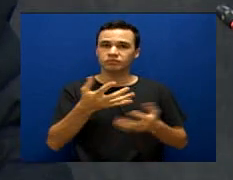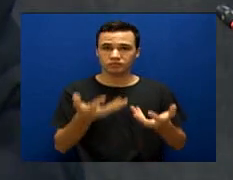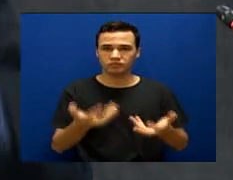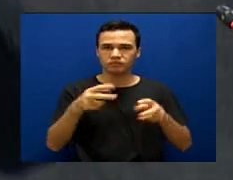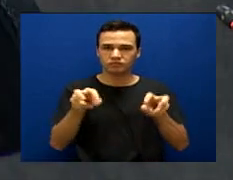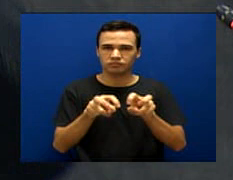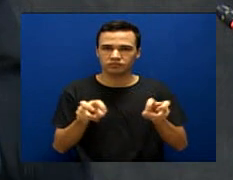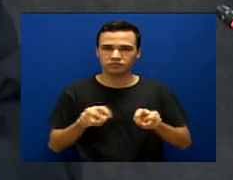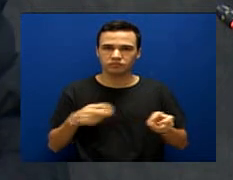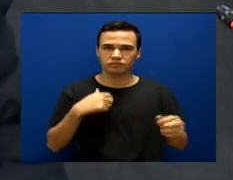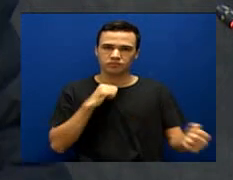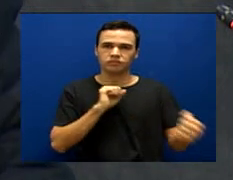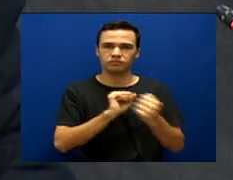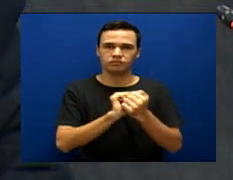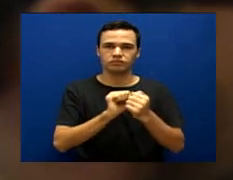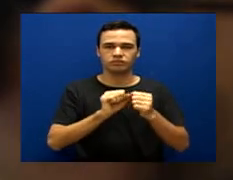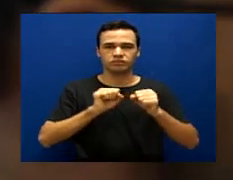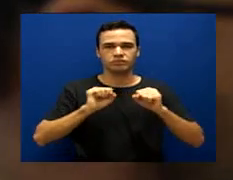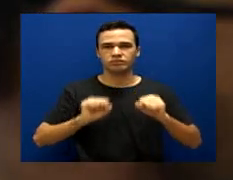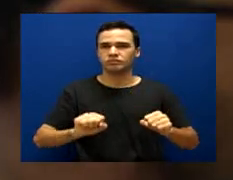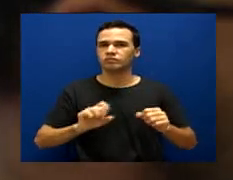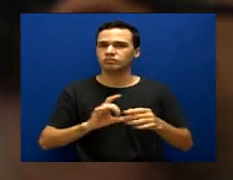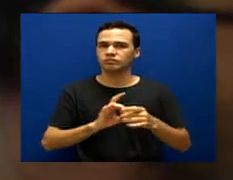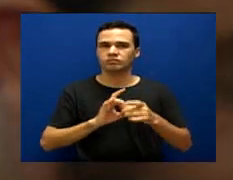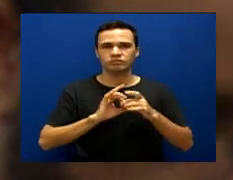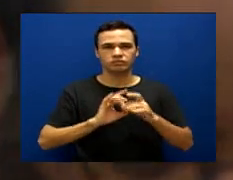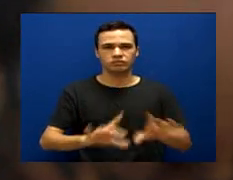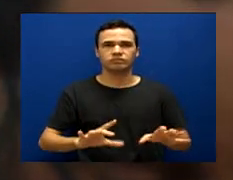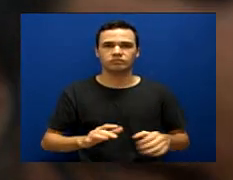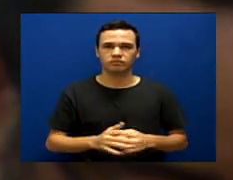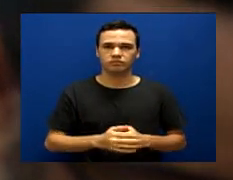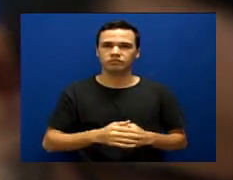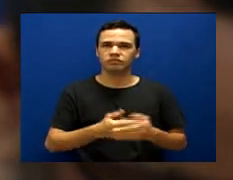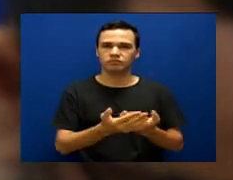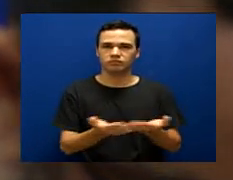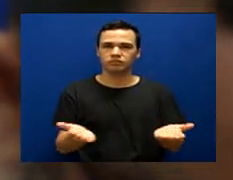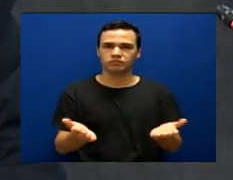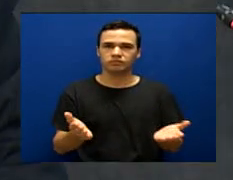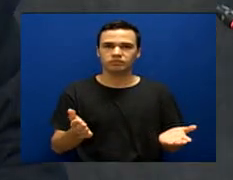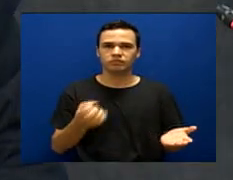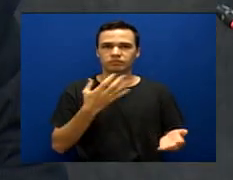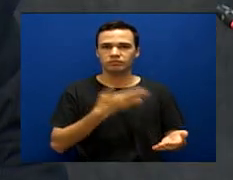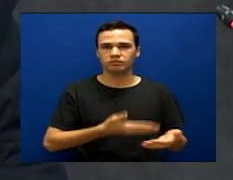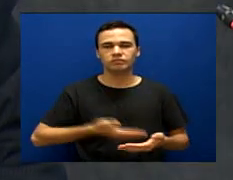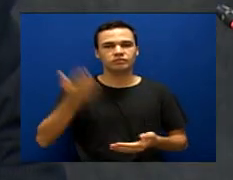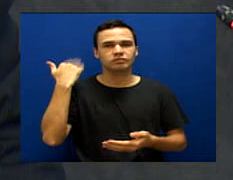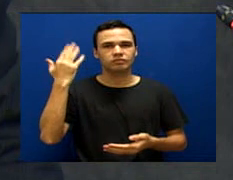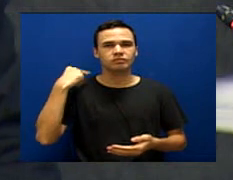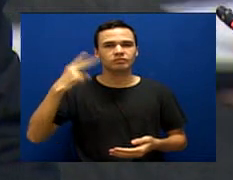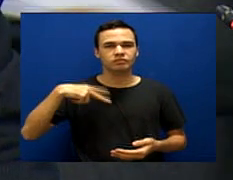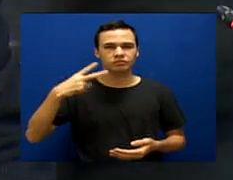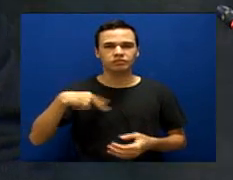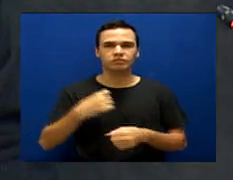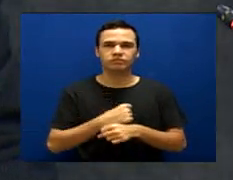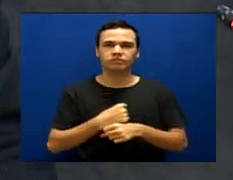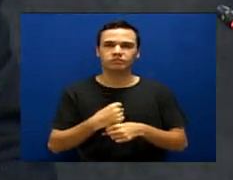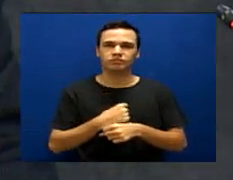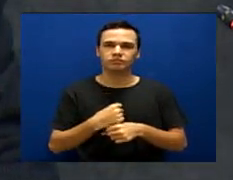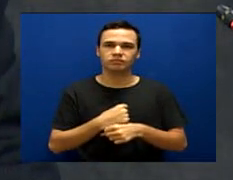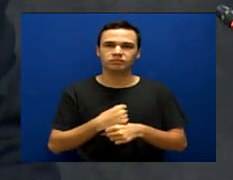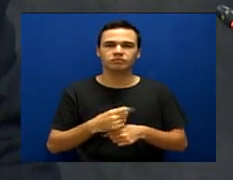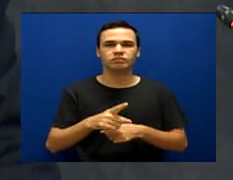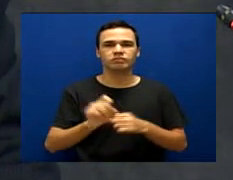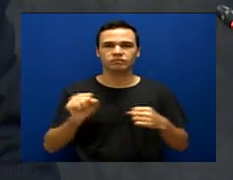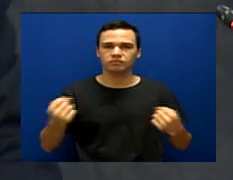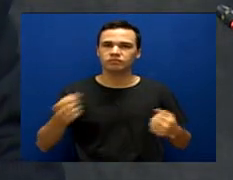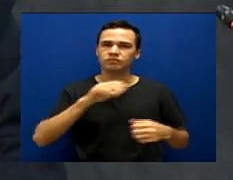aqui as cadeiras aqui do nosso plenário. Gabriel, vereador, foi vereador de Sacado durante muitos anos, ativista